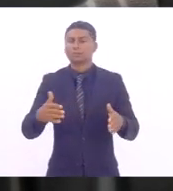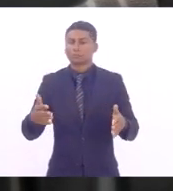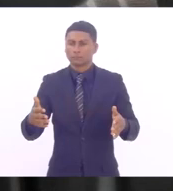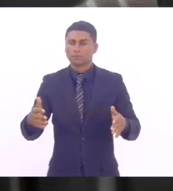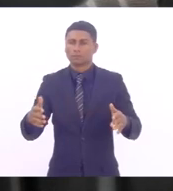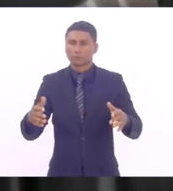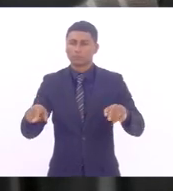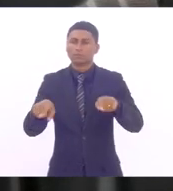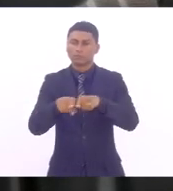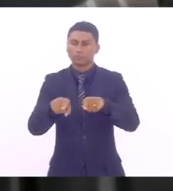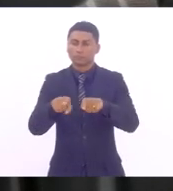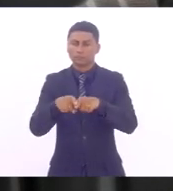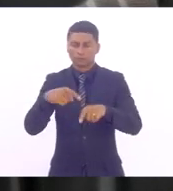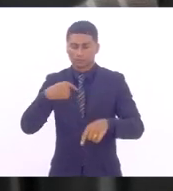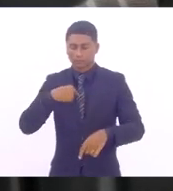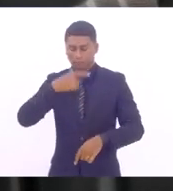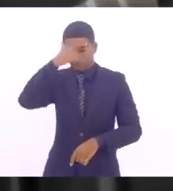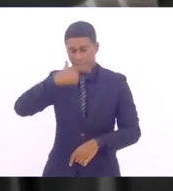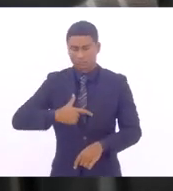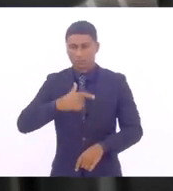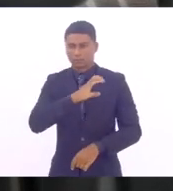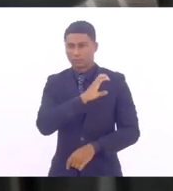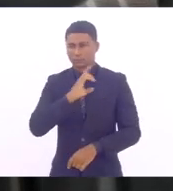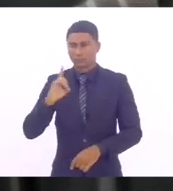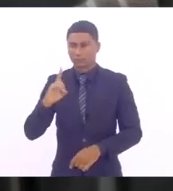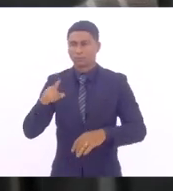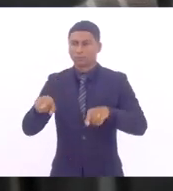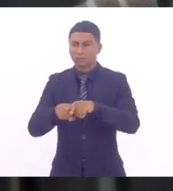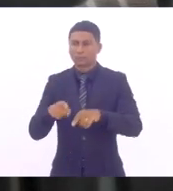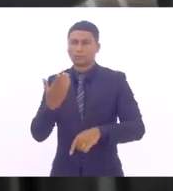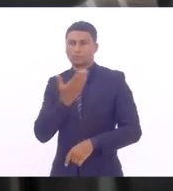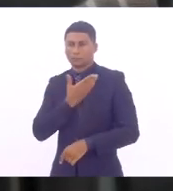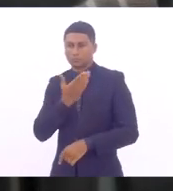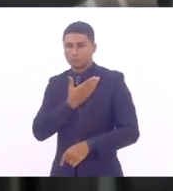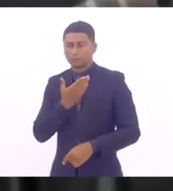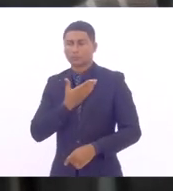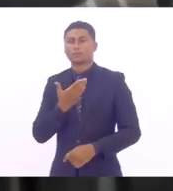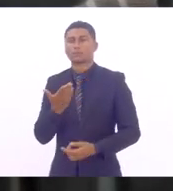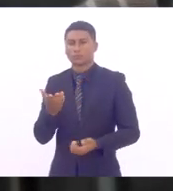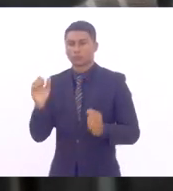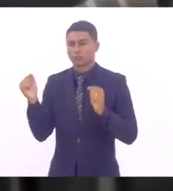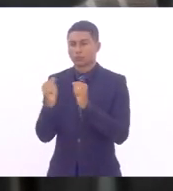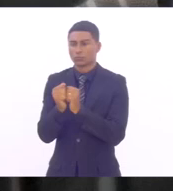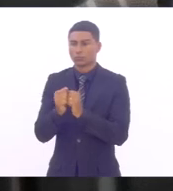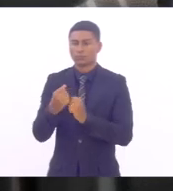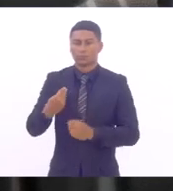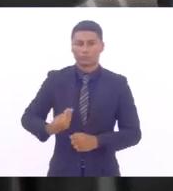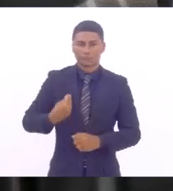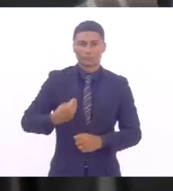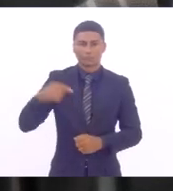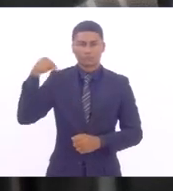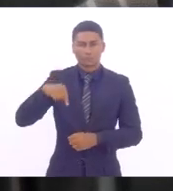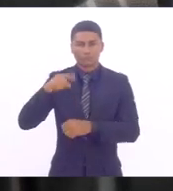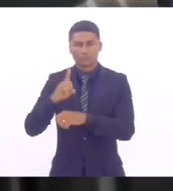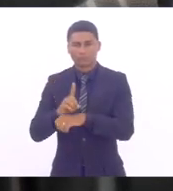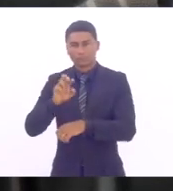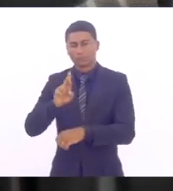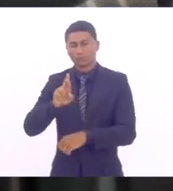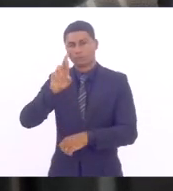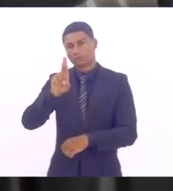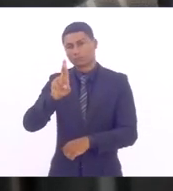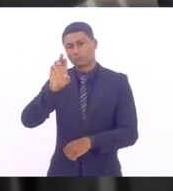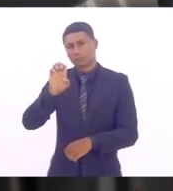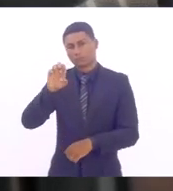de coordenar, junto com demais colegas, e hoje aqui também cito a presença do Dr. Reinaldo Lomba, que